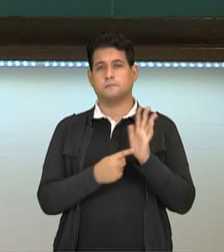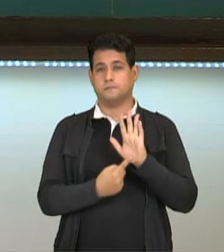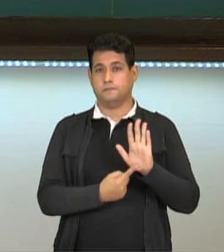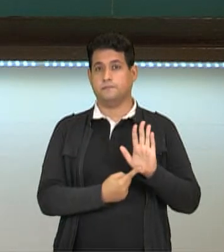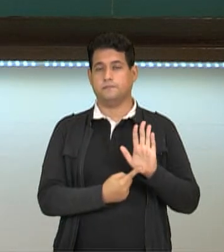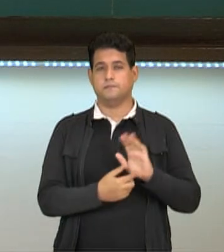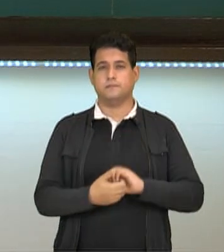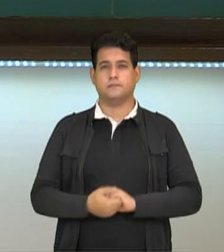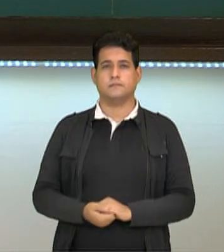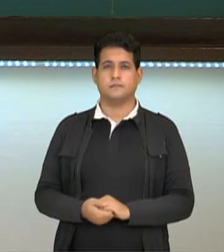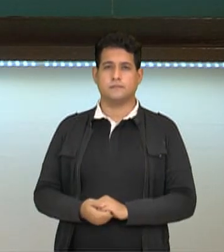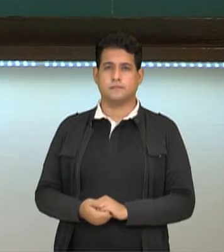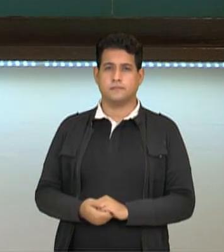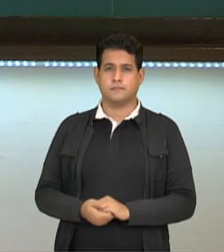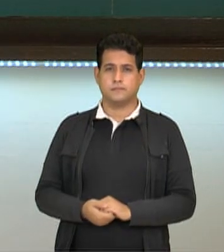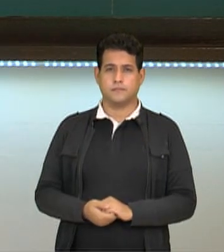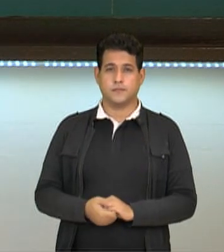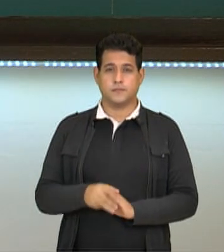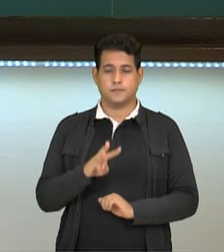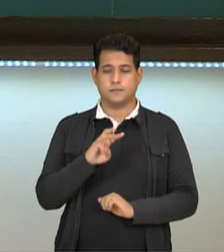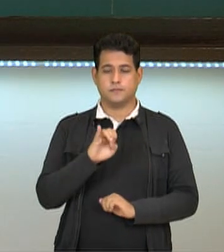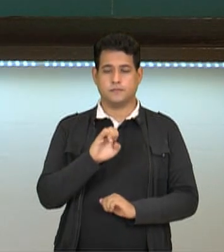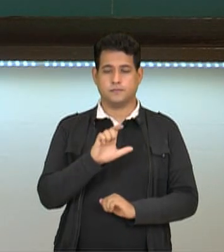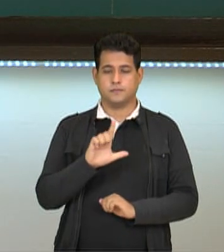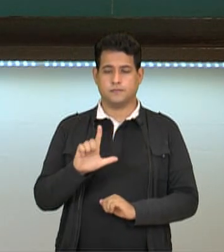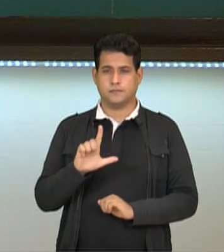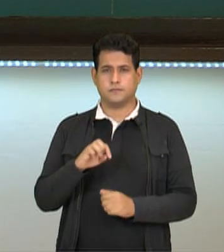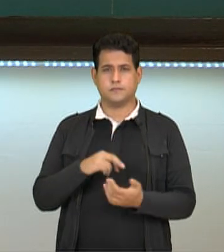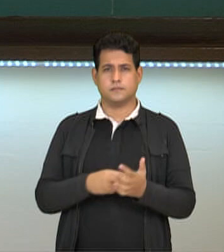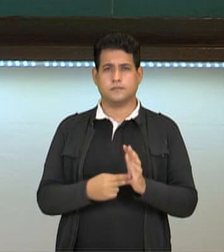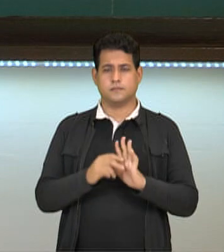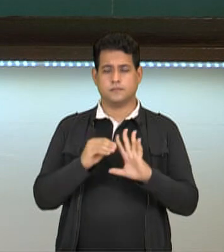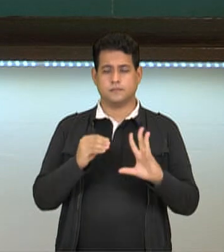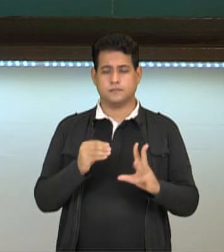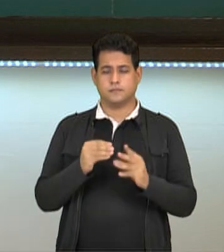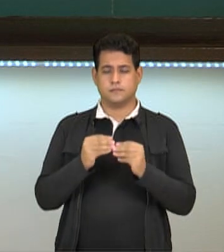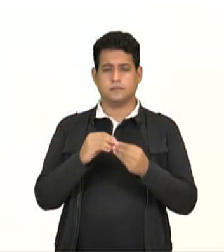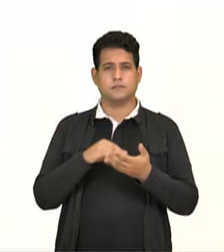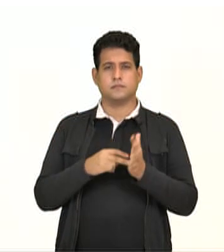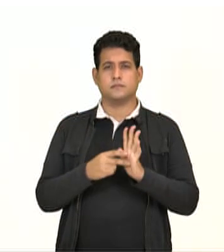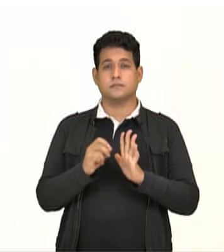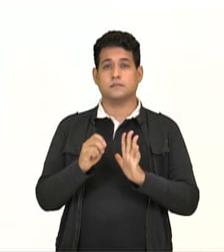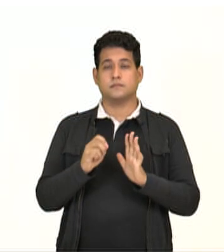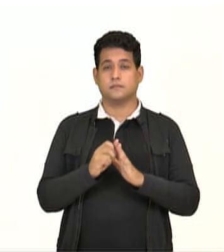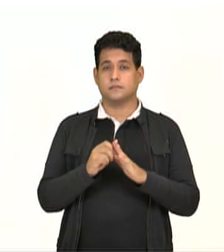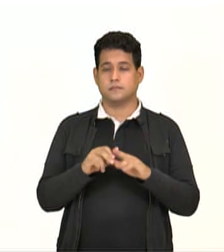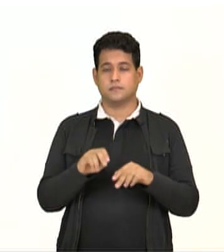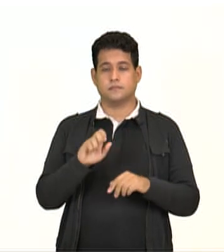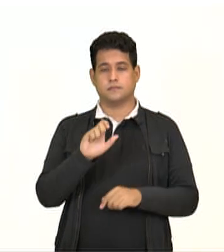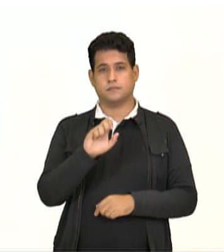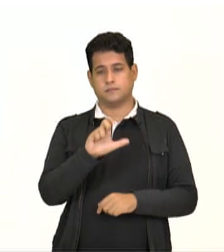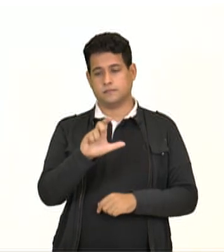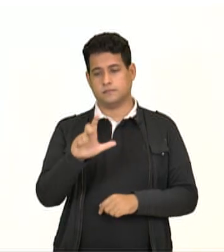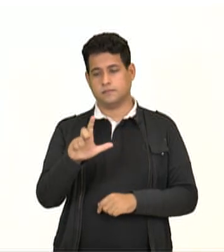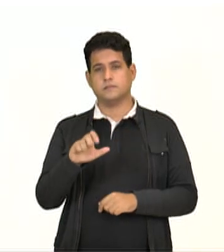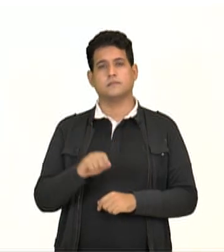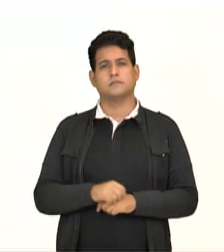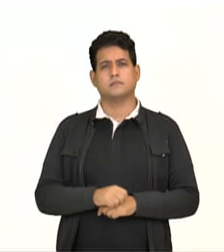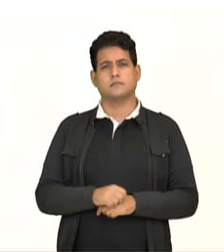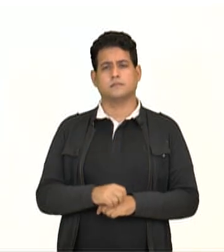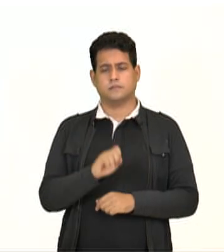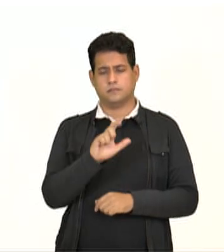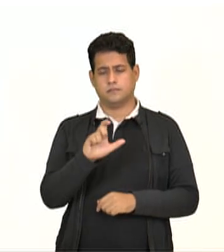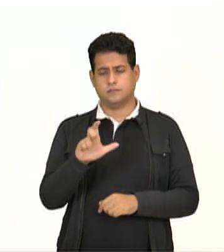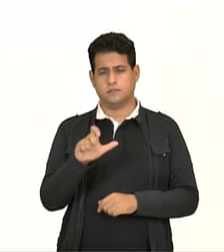apontamento. O will, ele pode ter sua short form, que seria o apóstrofo LL. O apóstrofo é